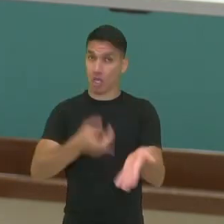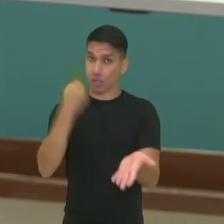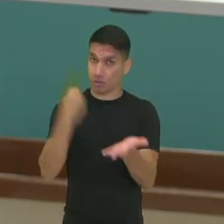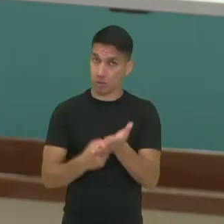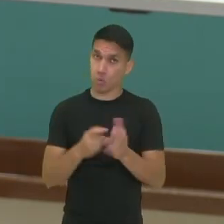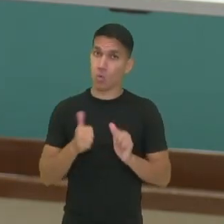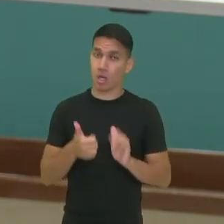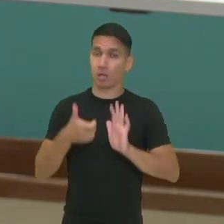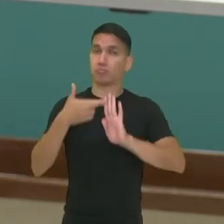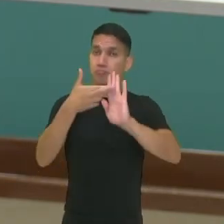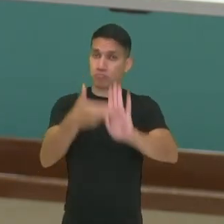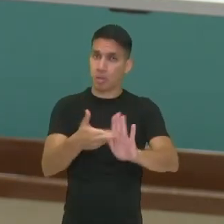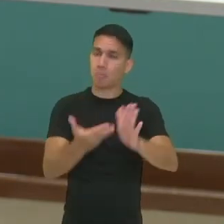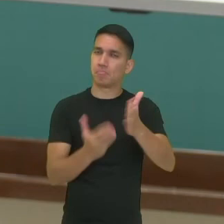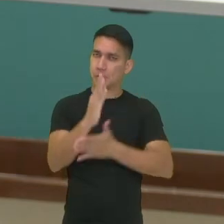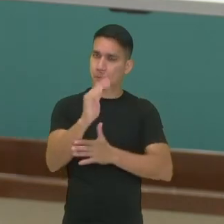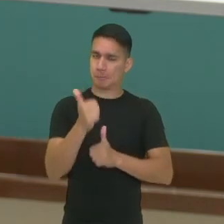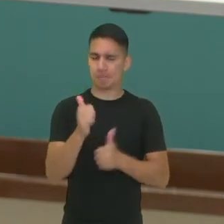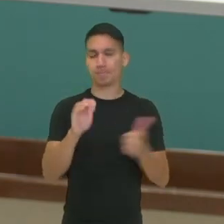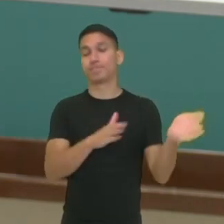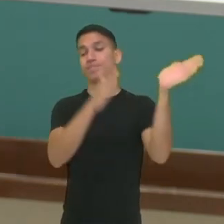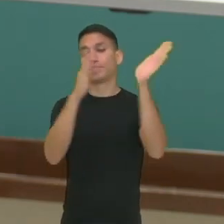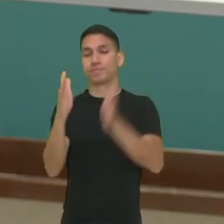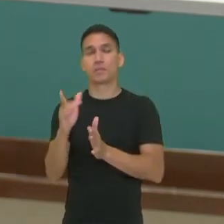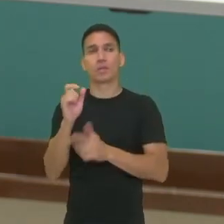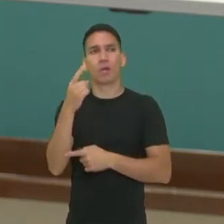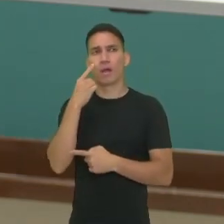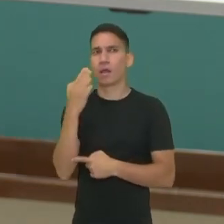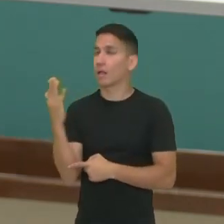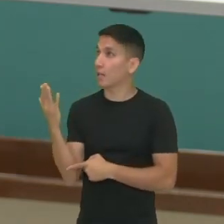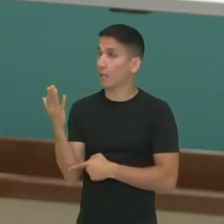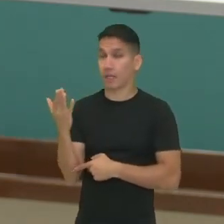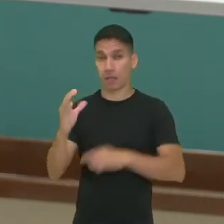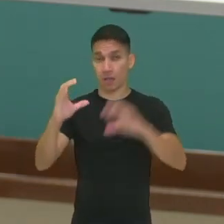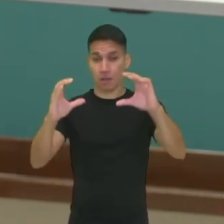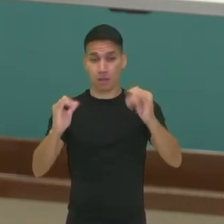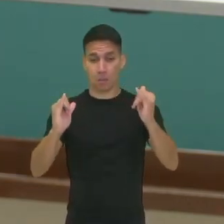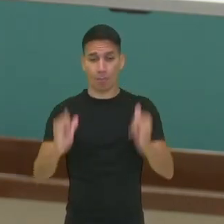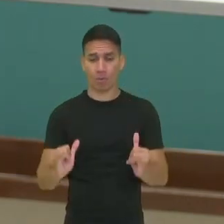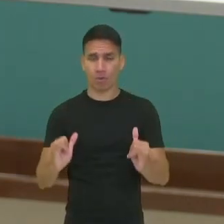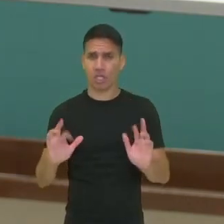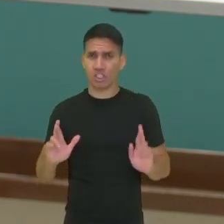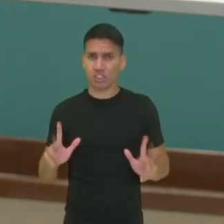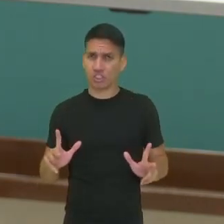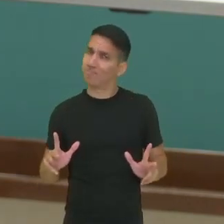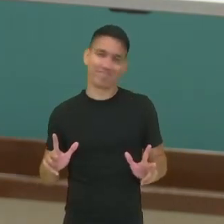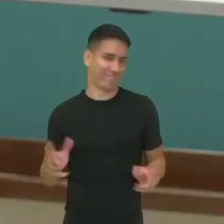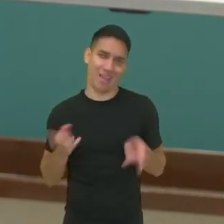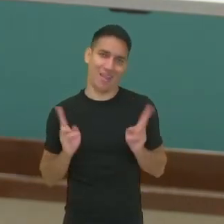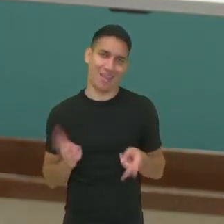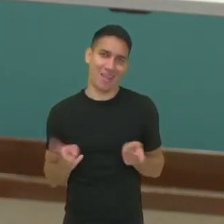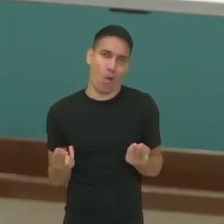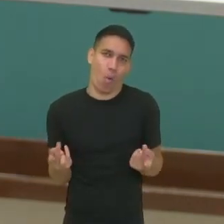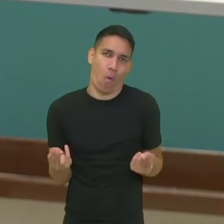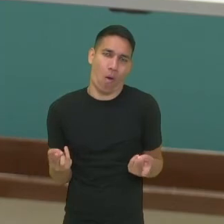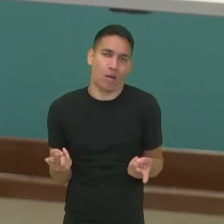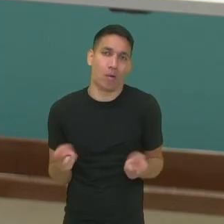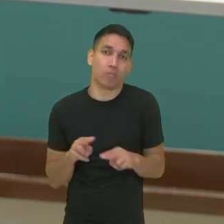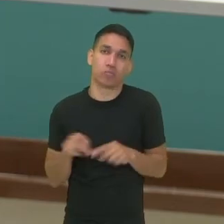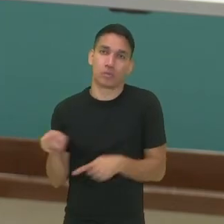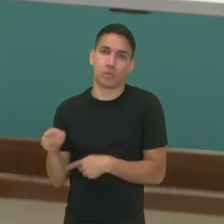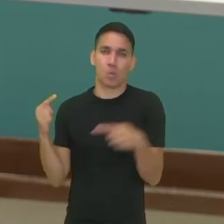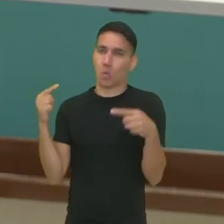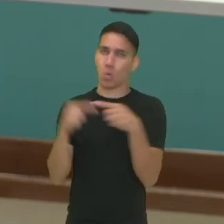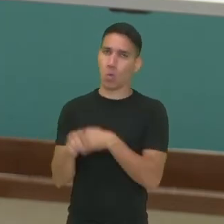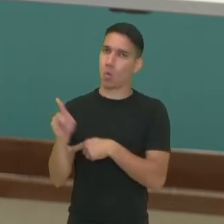condição. Ok, passou. Agora, esses ligantes são diferentes? Não, são todos iguais. Então aqui não